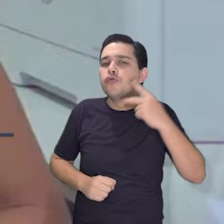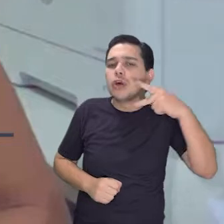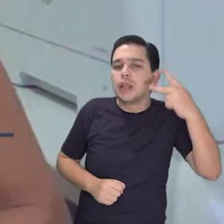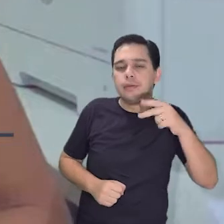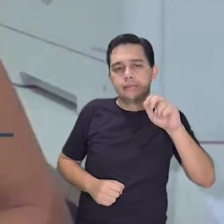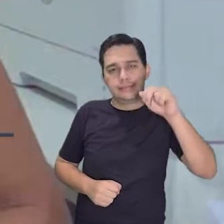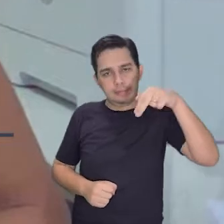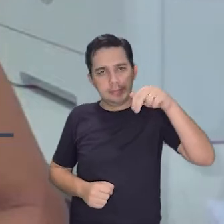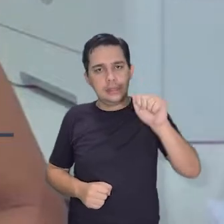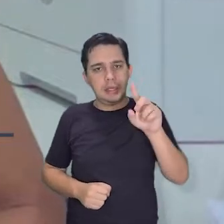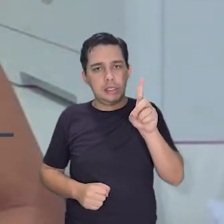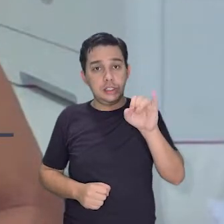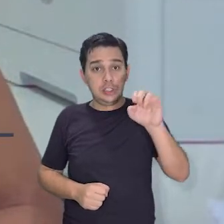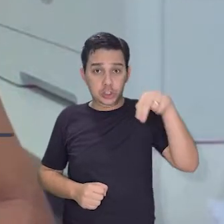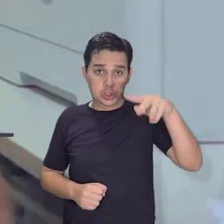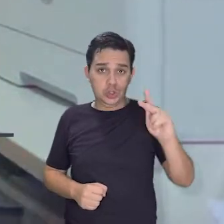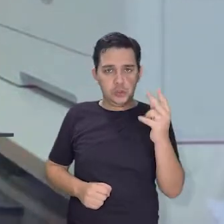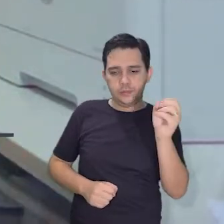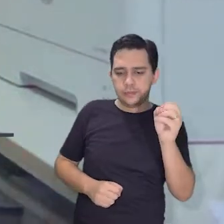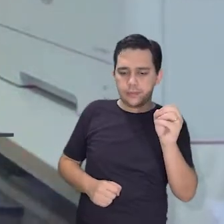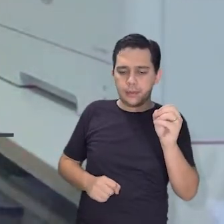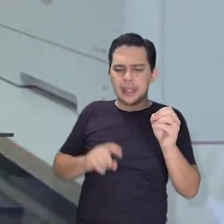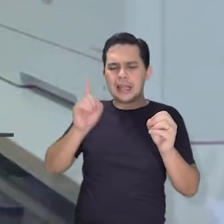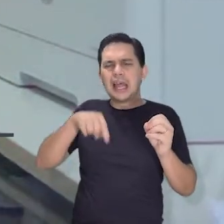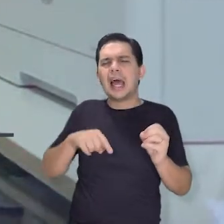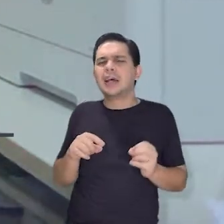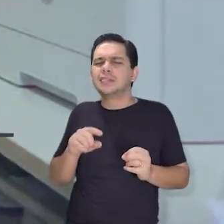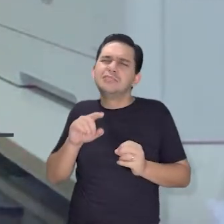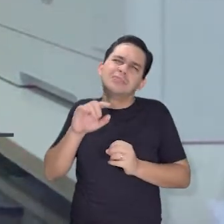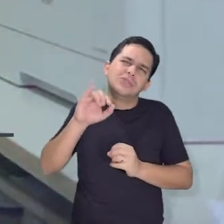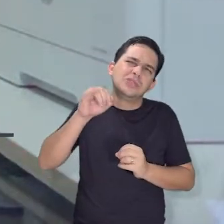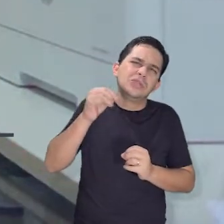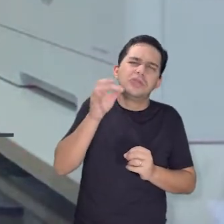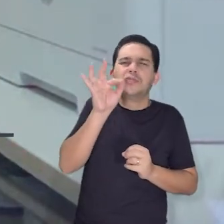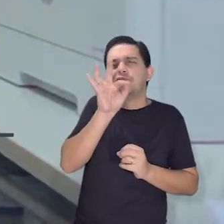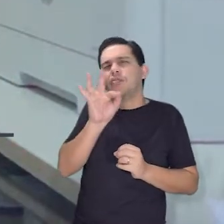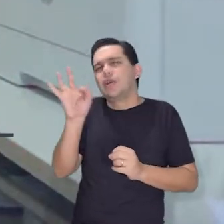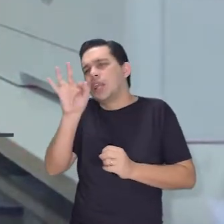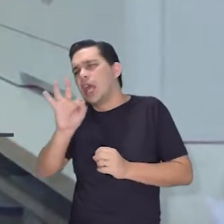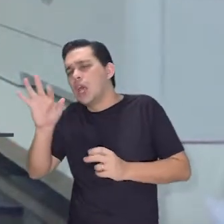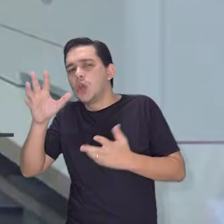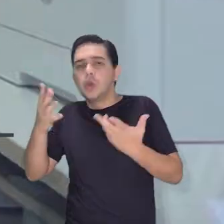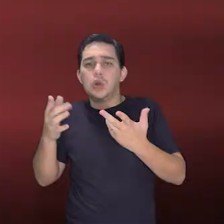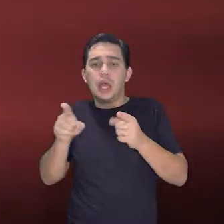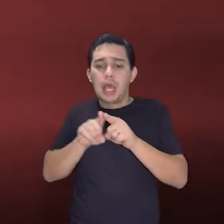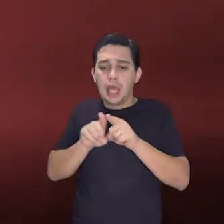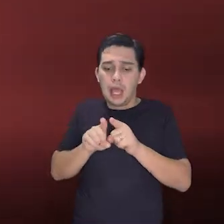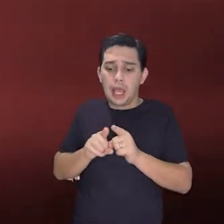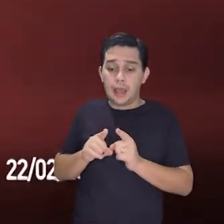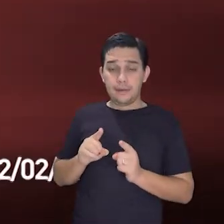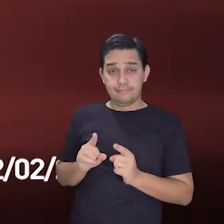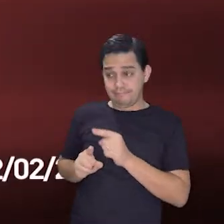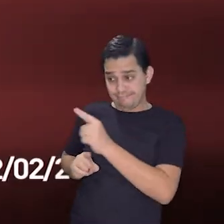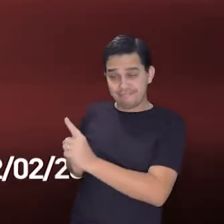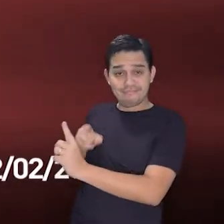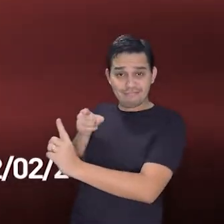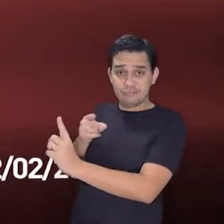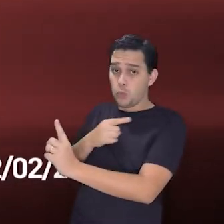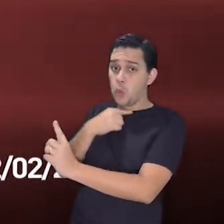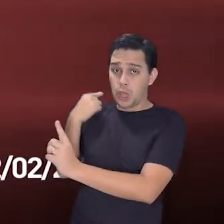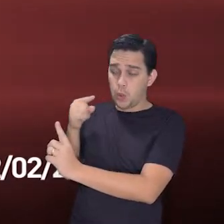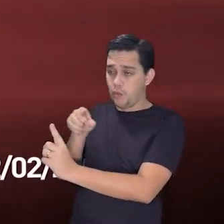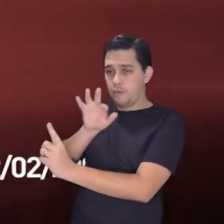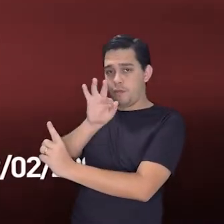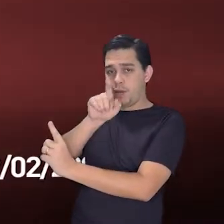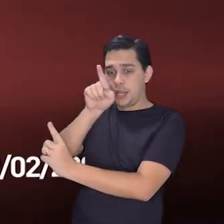no dia 22 de fevereiro de 2007, por volta das 17 horas, no Recreio dos Bandeirantes, a vítima, Félix,